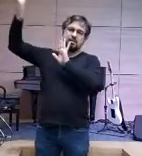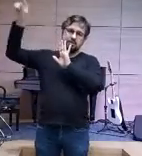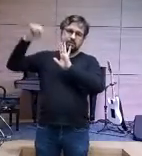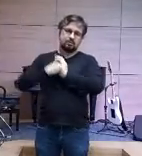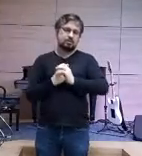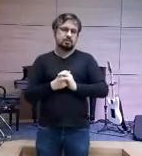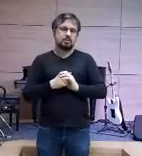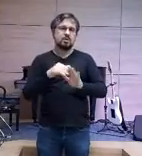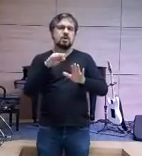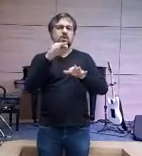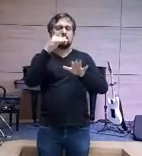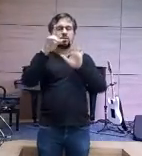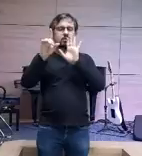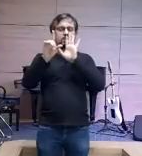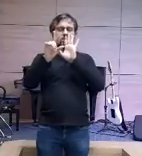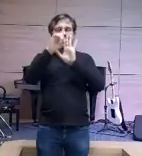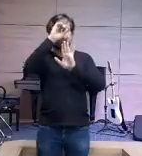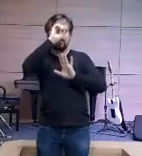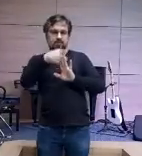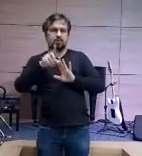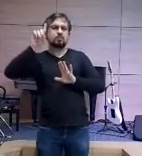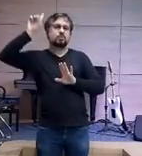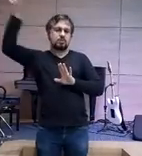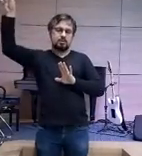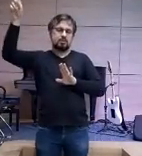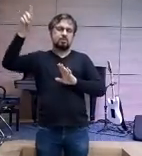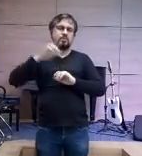os princípios de Deus